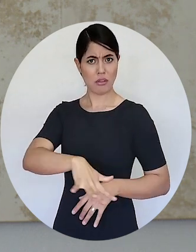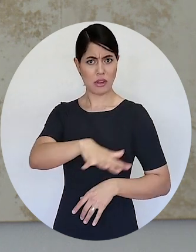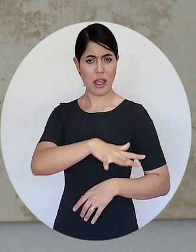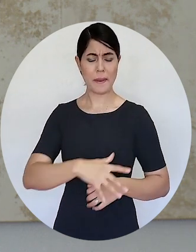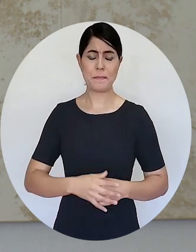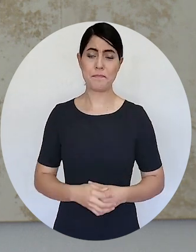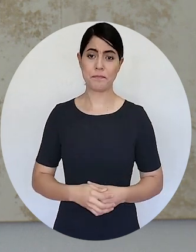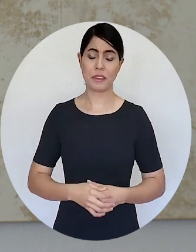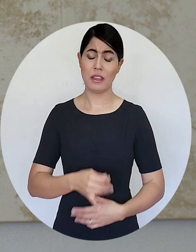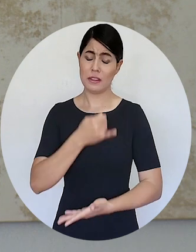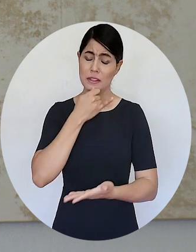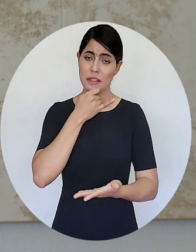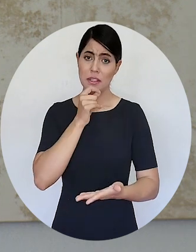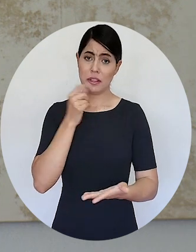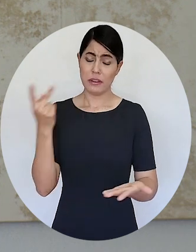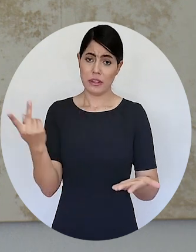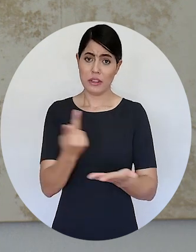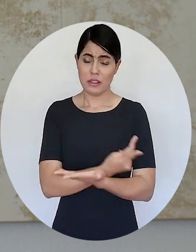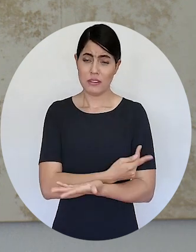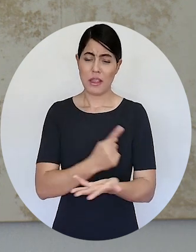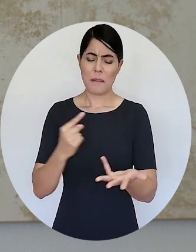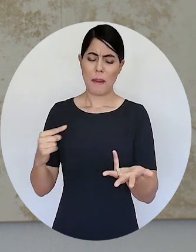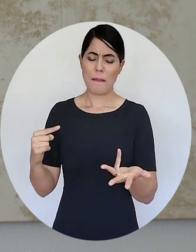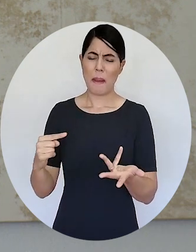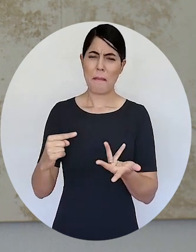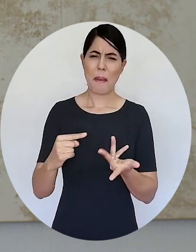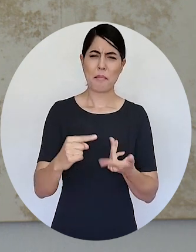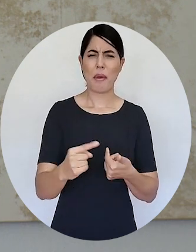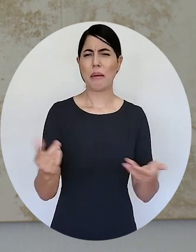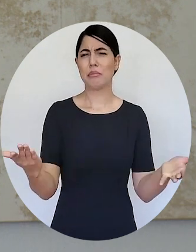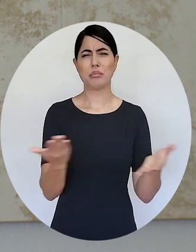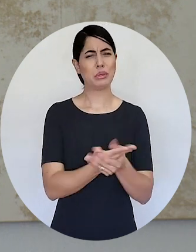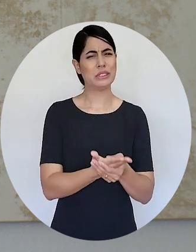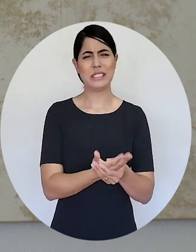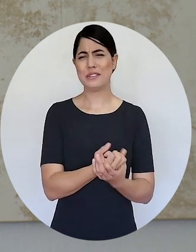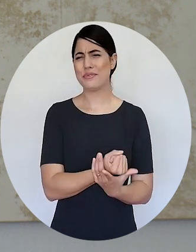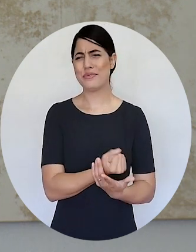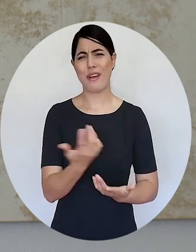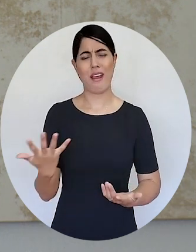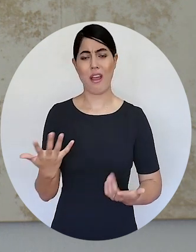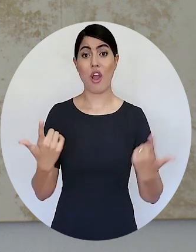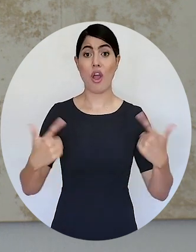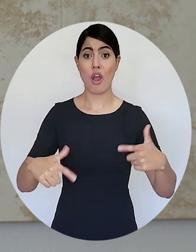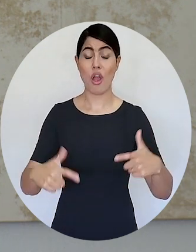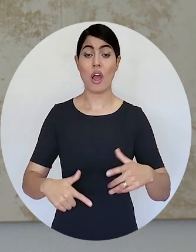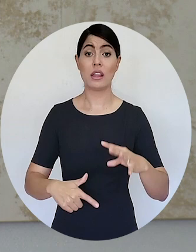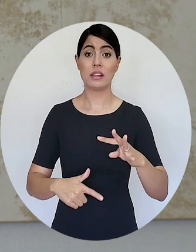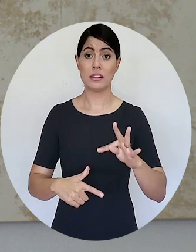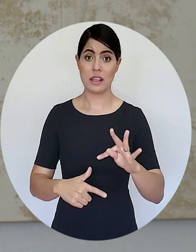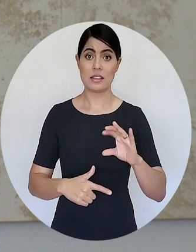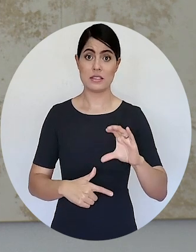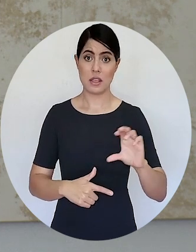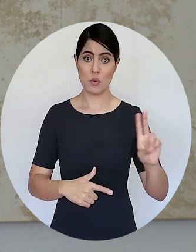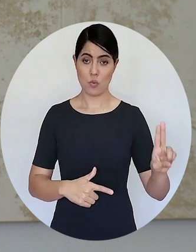especializado. Infelizmente, nós tínhamos em vários processos, principalmente nos tribunais de contas,